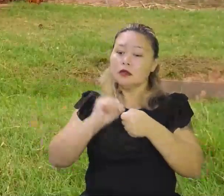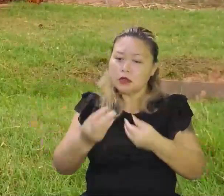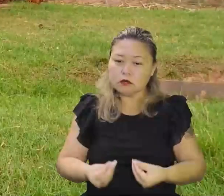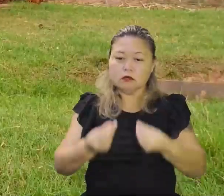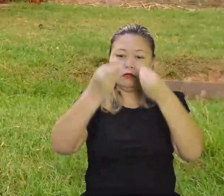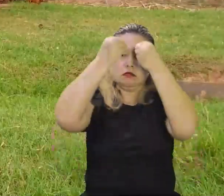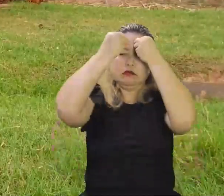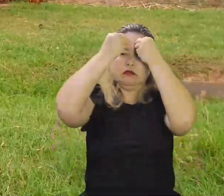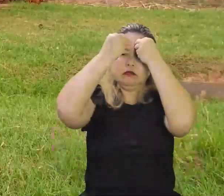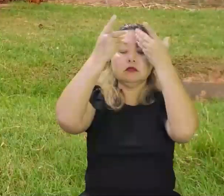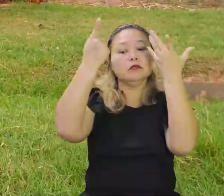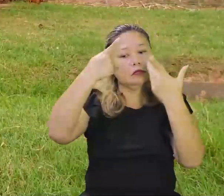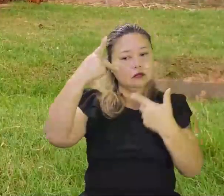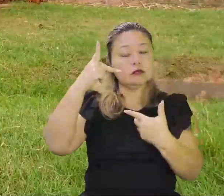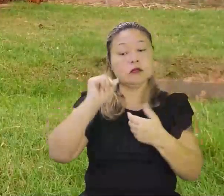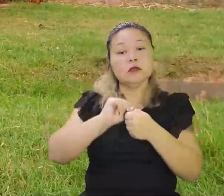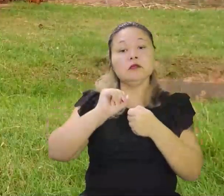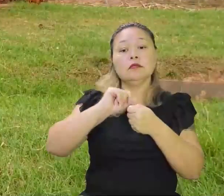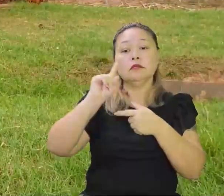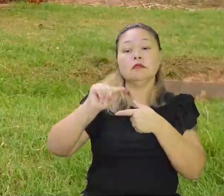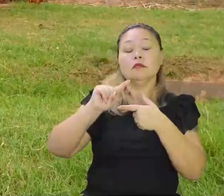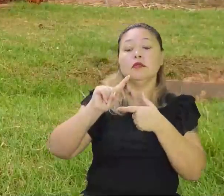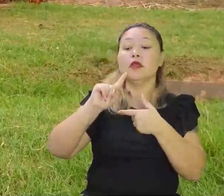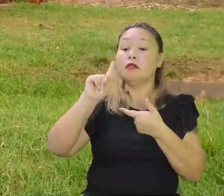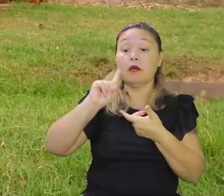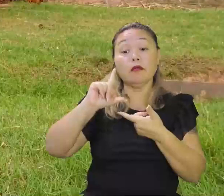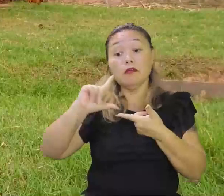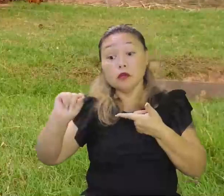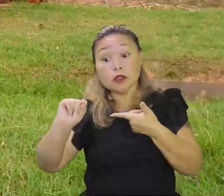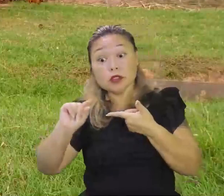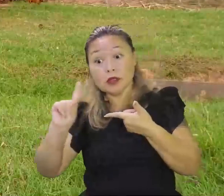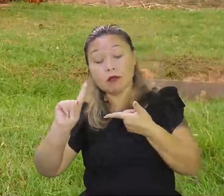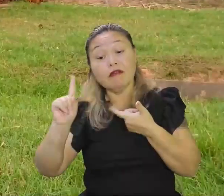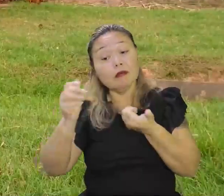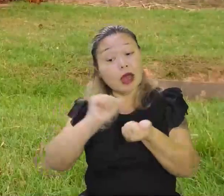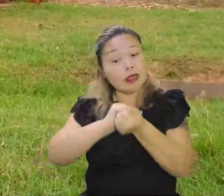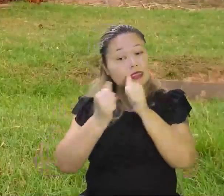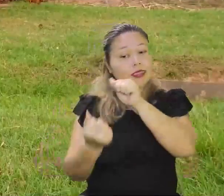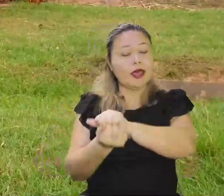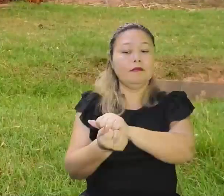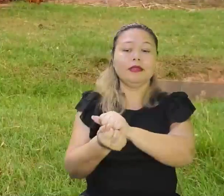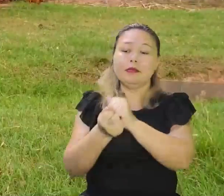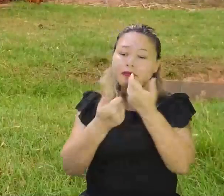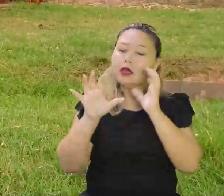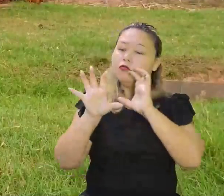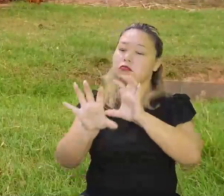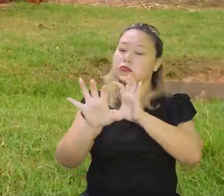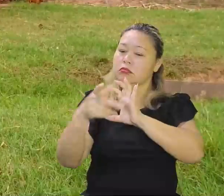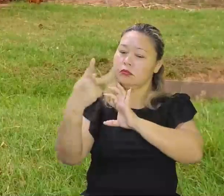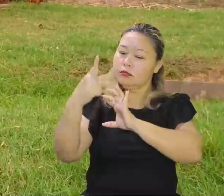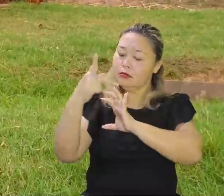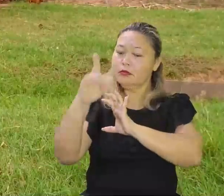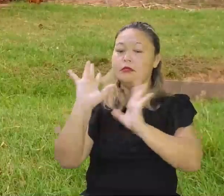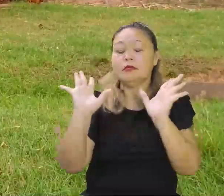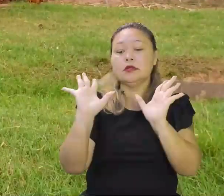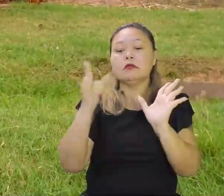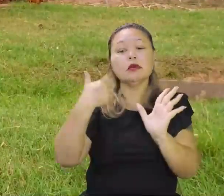não vamos fugir. Não. Mas vamos adaptar. Vai ficar do jeito de vocês, para que vocês possam